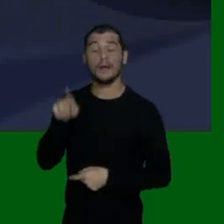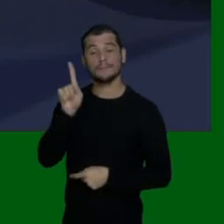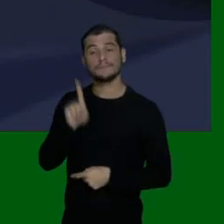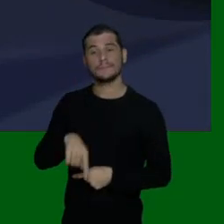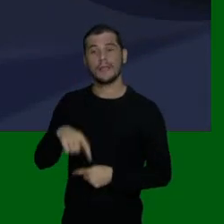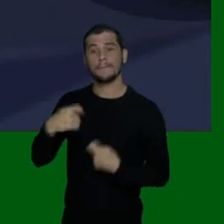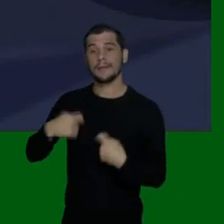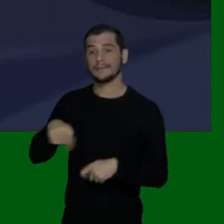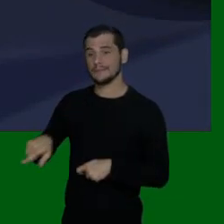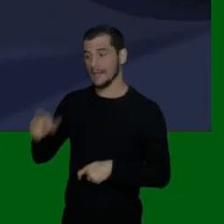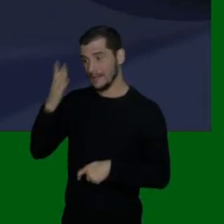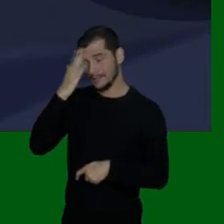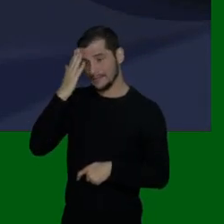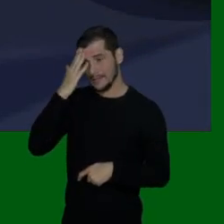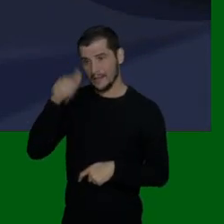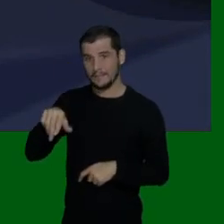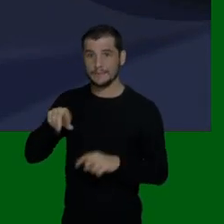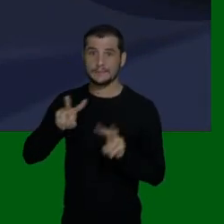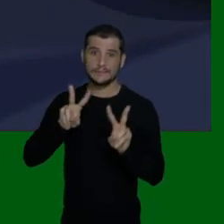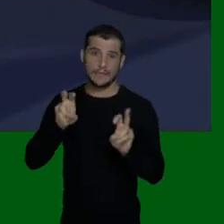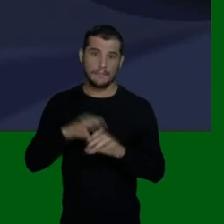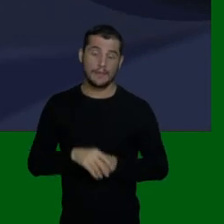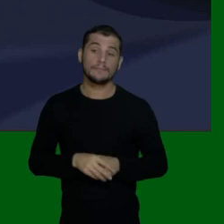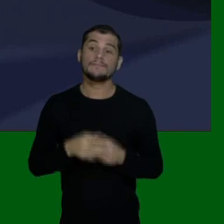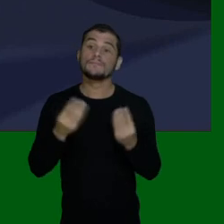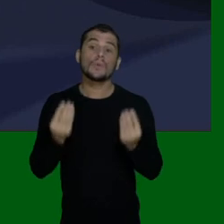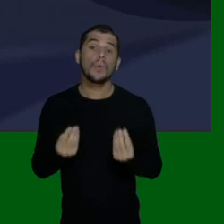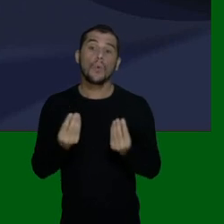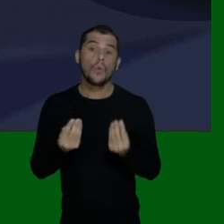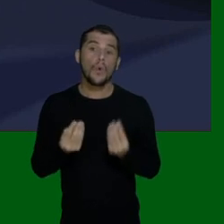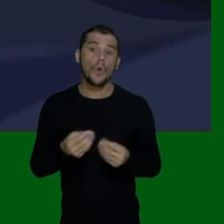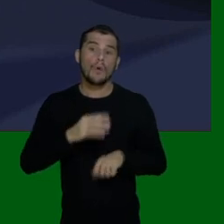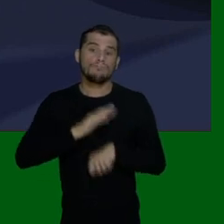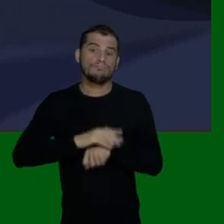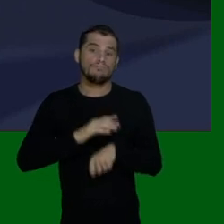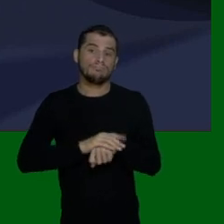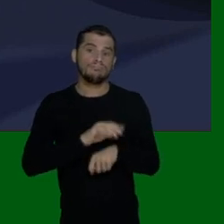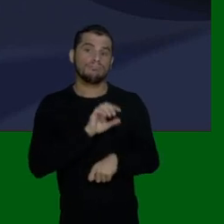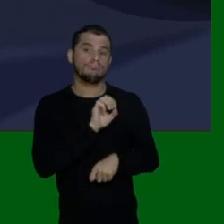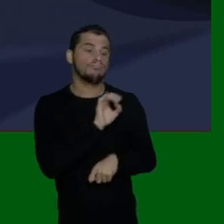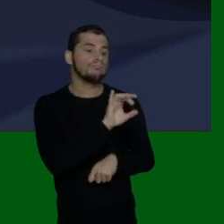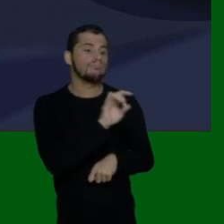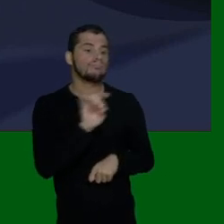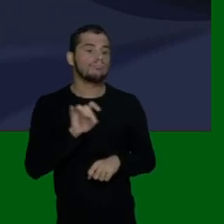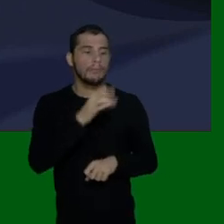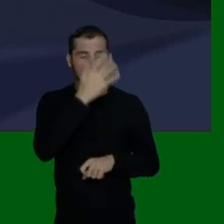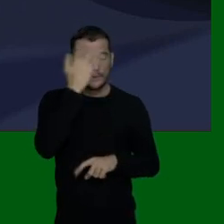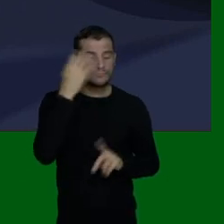alfabetizar e como nós fizemos a diferença atitude